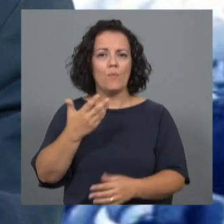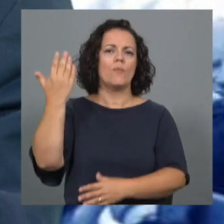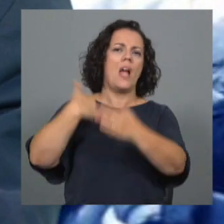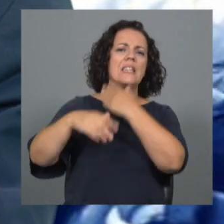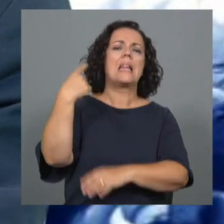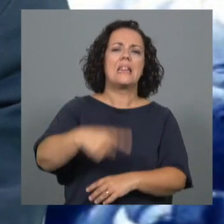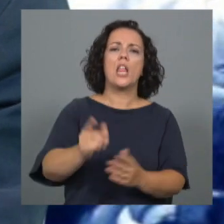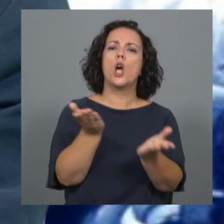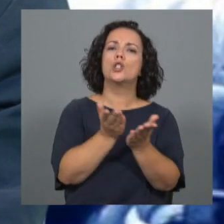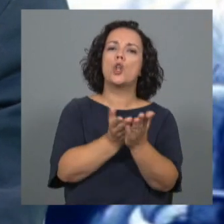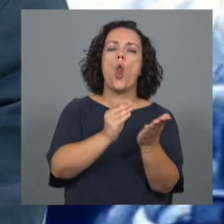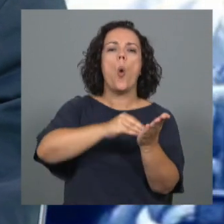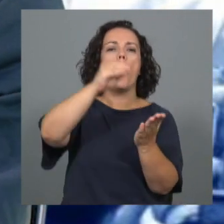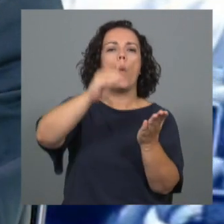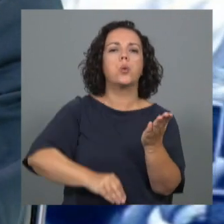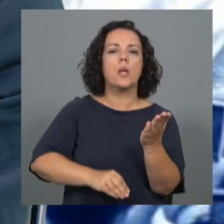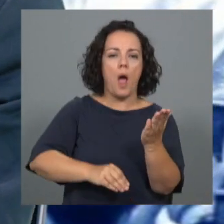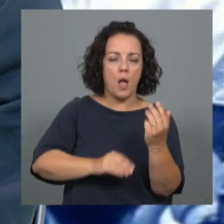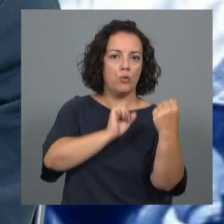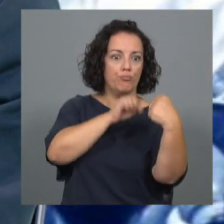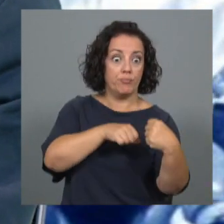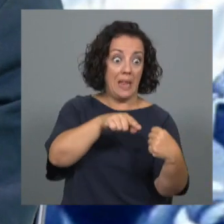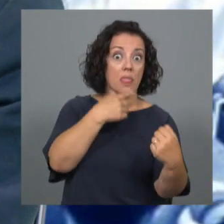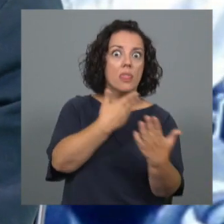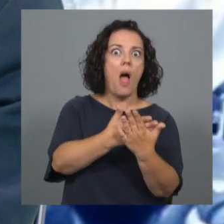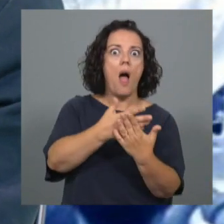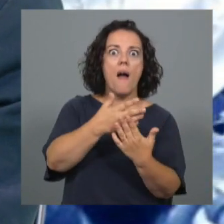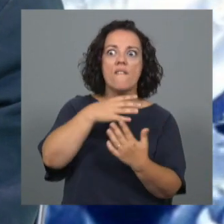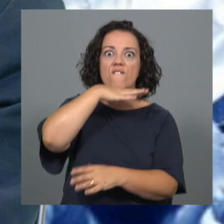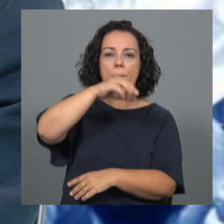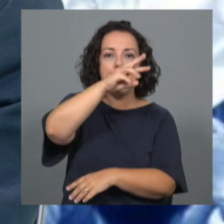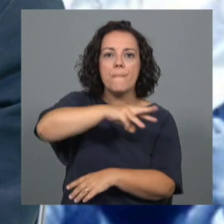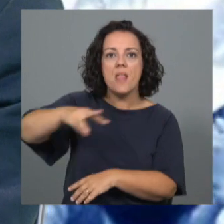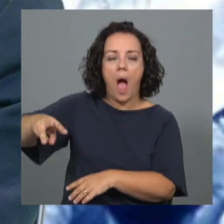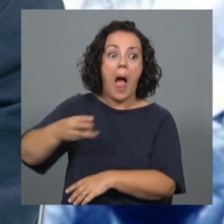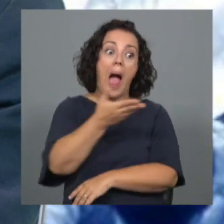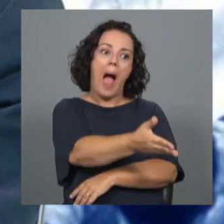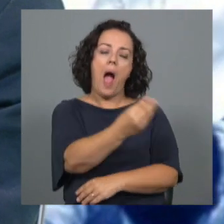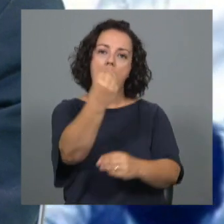de associação que proporcionavam para muitas milhares de famílias precisamente esse ensino gratuito.